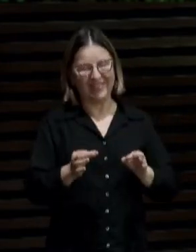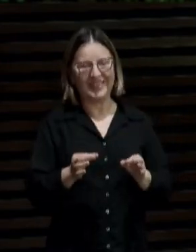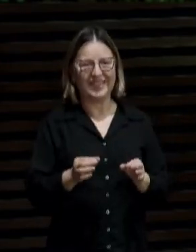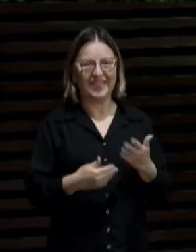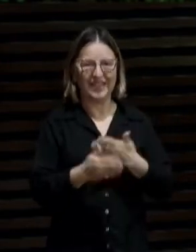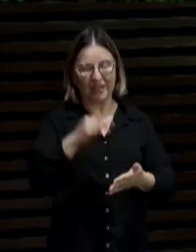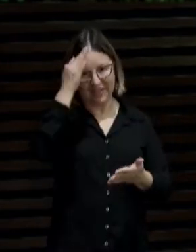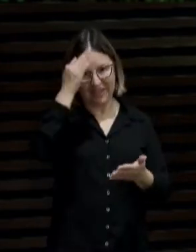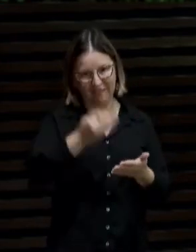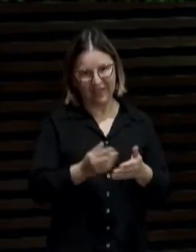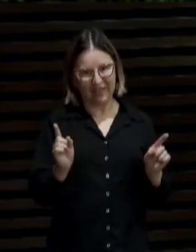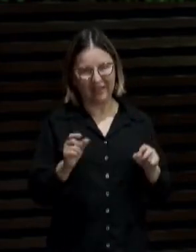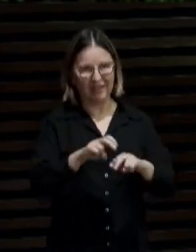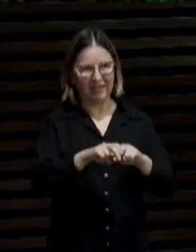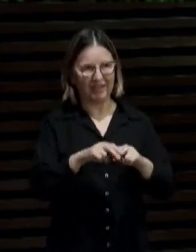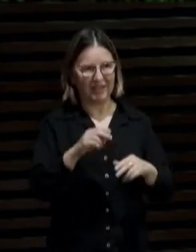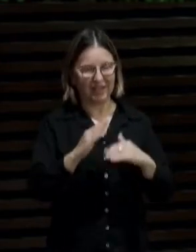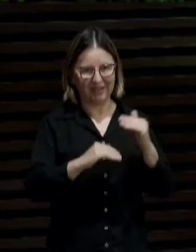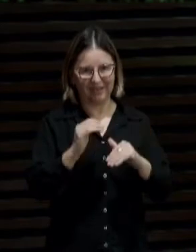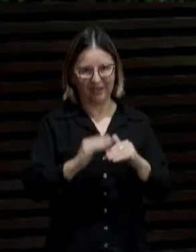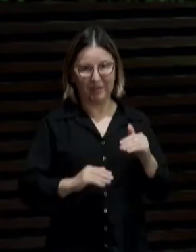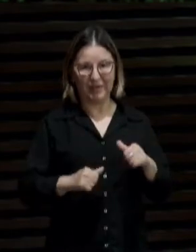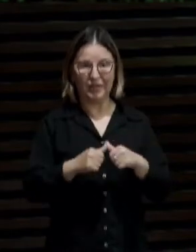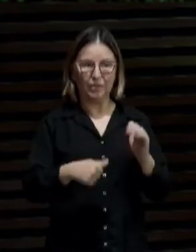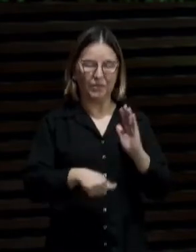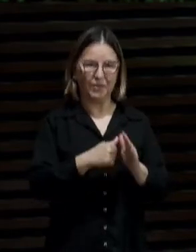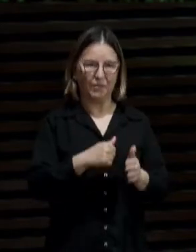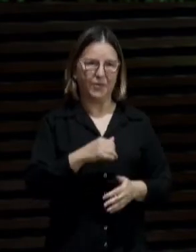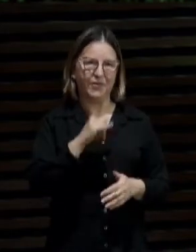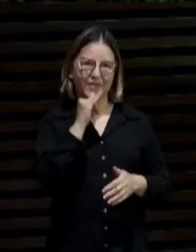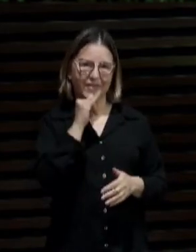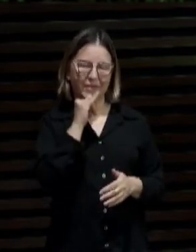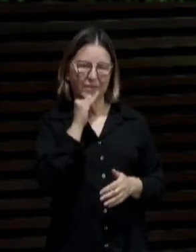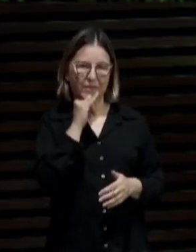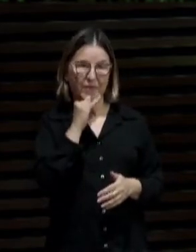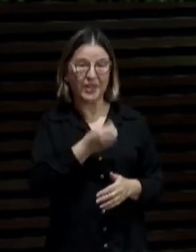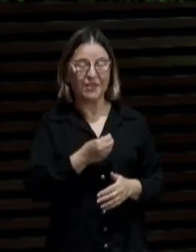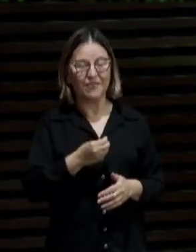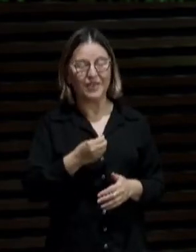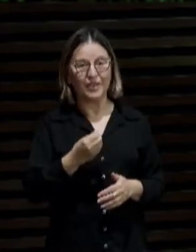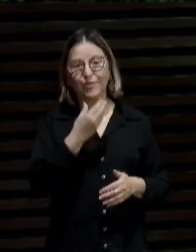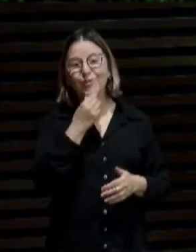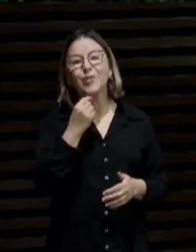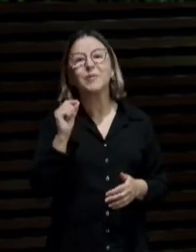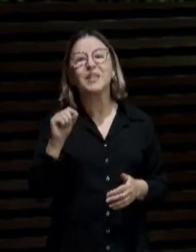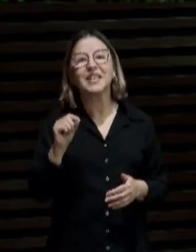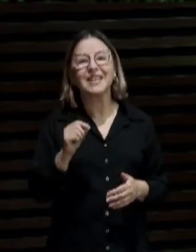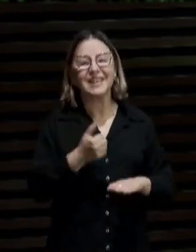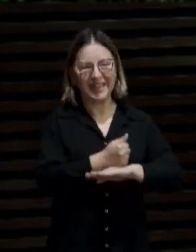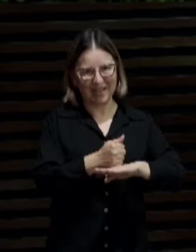obras. E o seu primeiro exemplo, que ele dá, é a vida de um homem, Abraão. Vamos ler